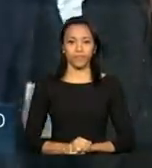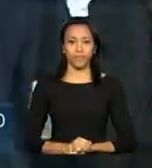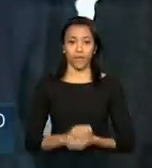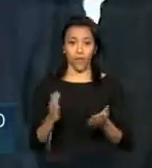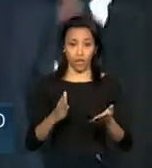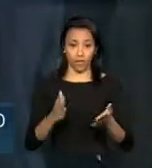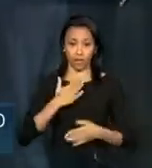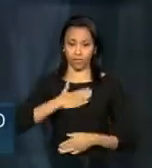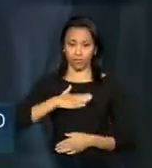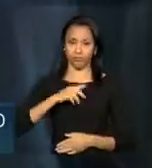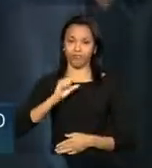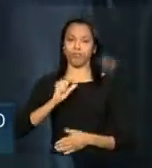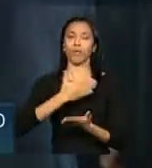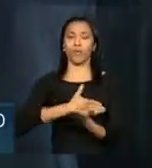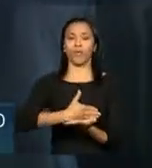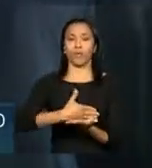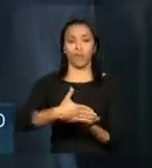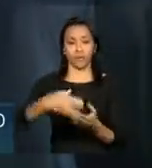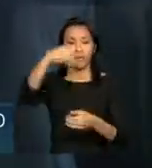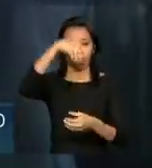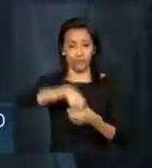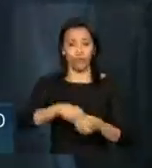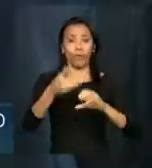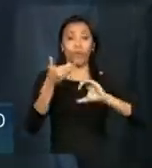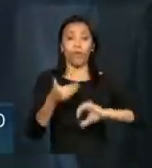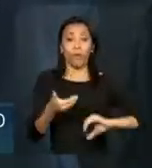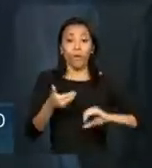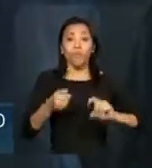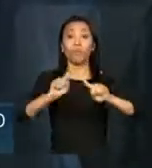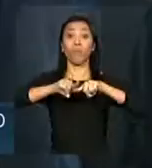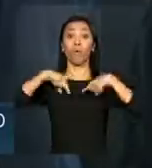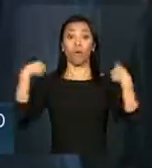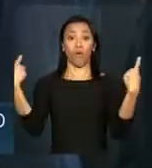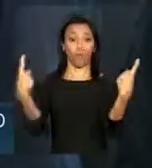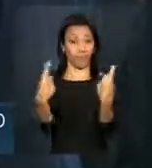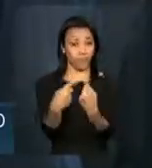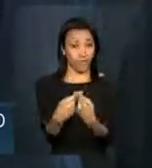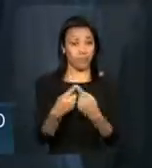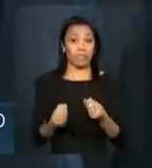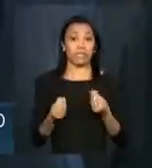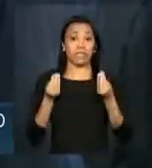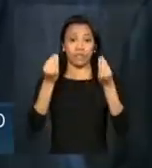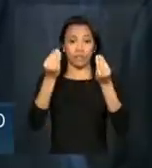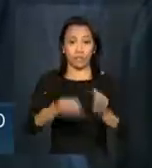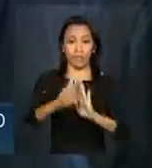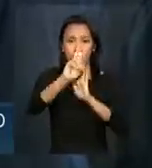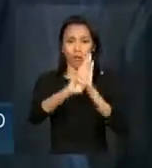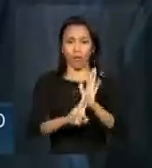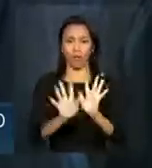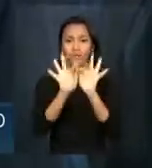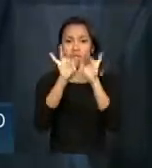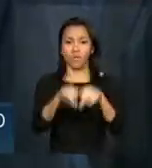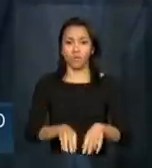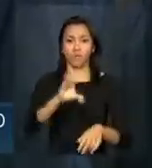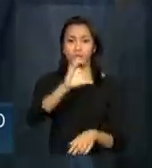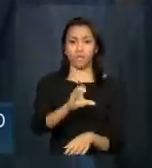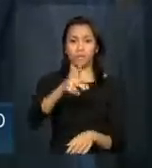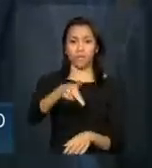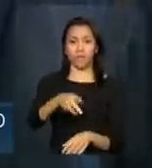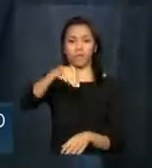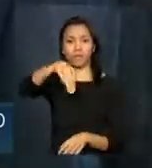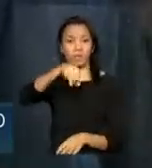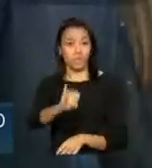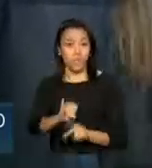Começa logo mais, no Congresso Nacional, a sessão solene de entrega do relatório final da CPMI